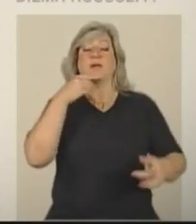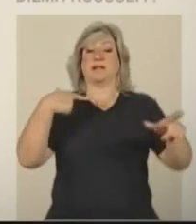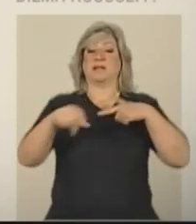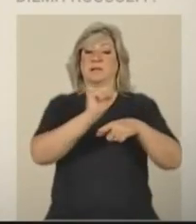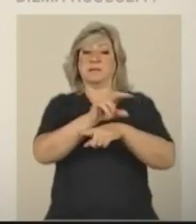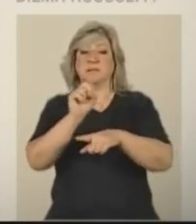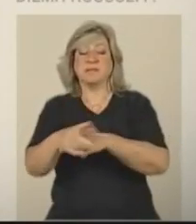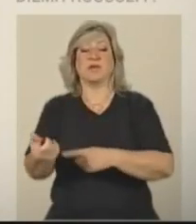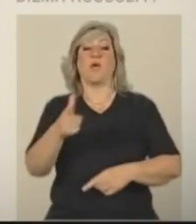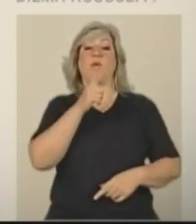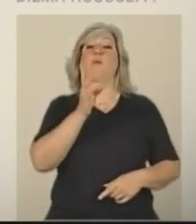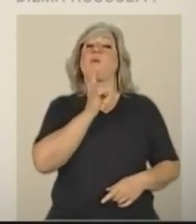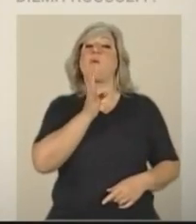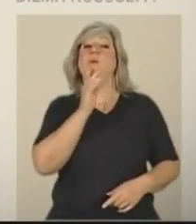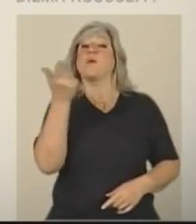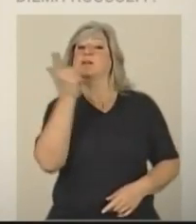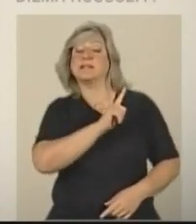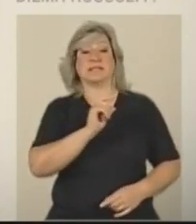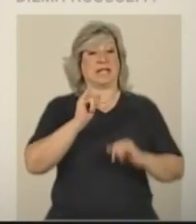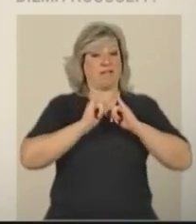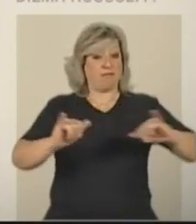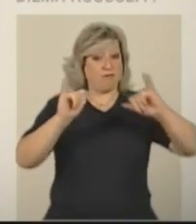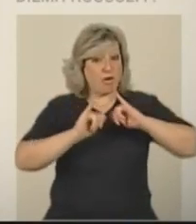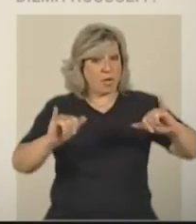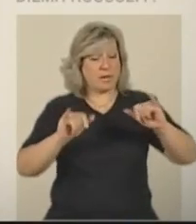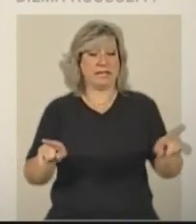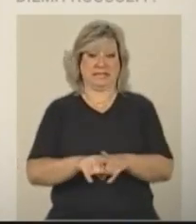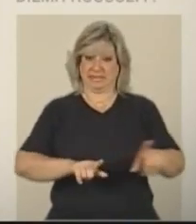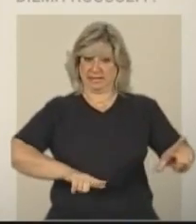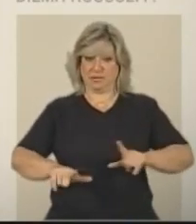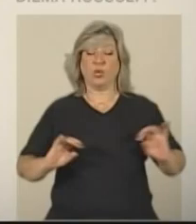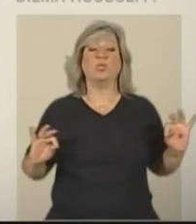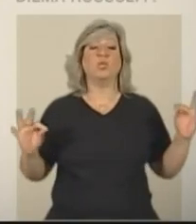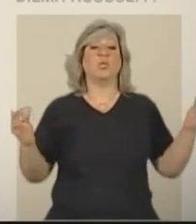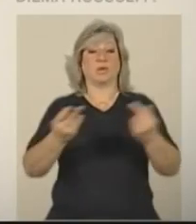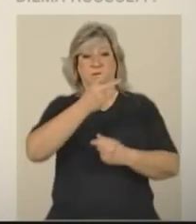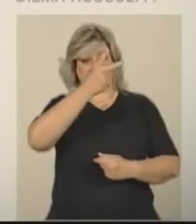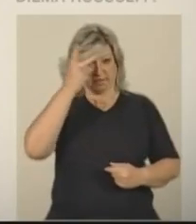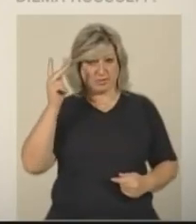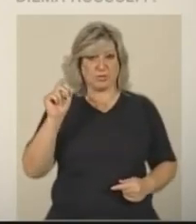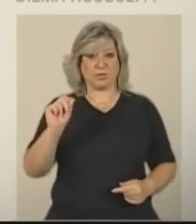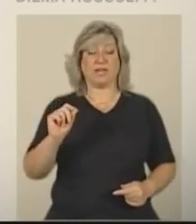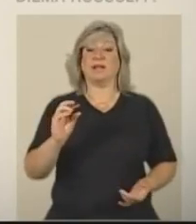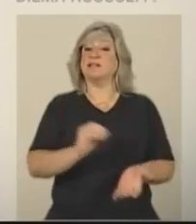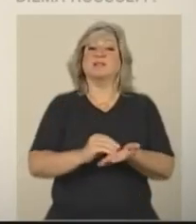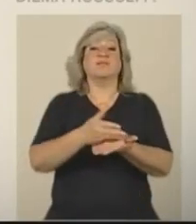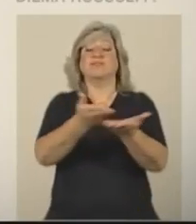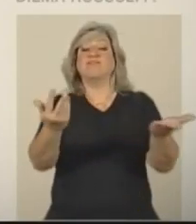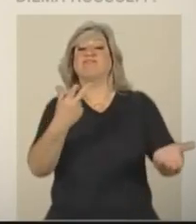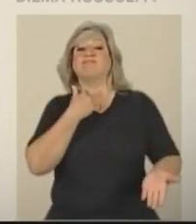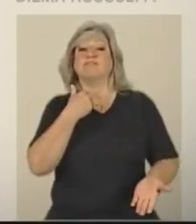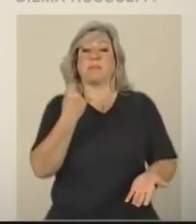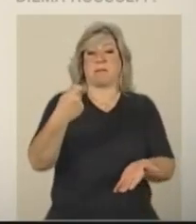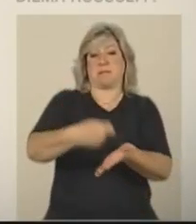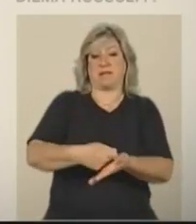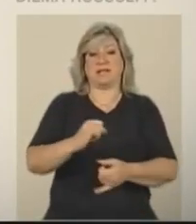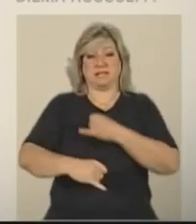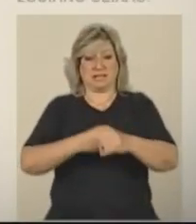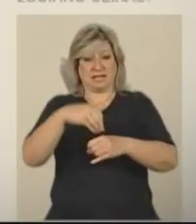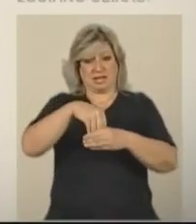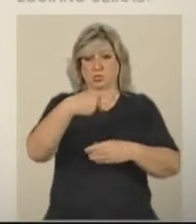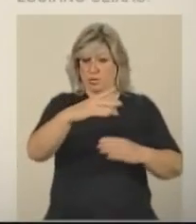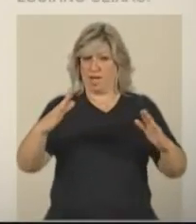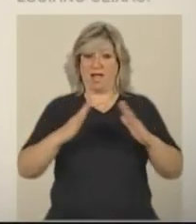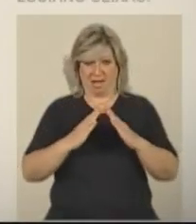de acesso a informações e a serviços a todas as pessoas que ainda não podem ter internet em sua